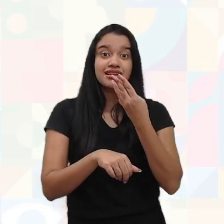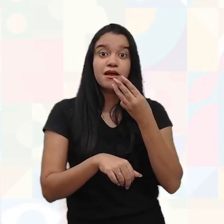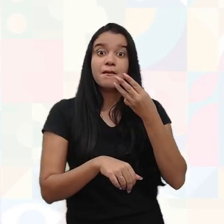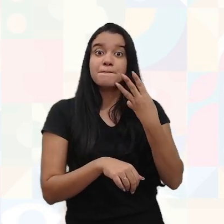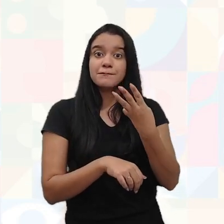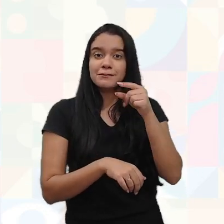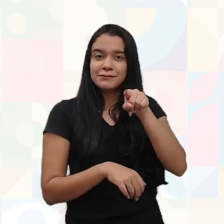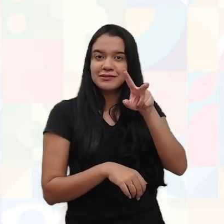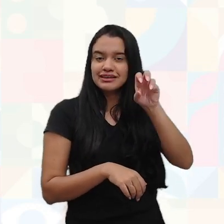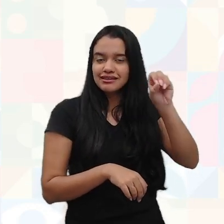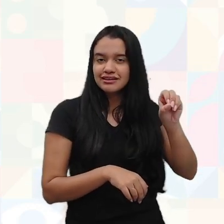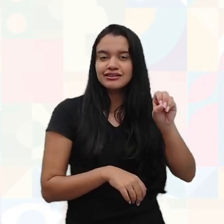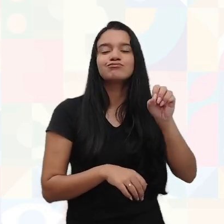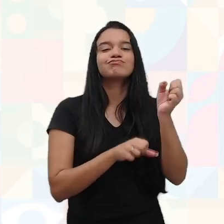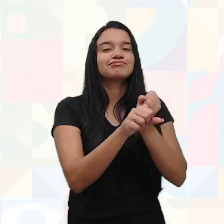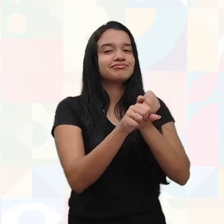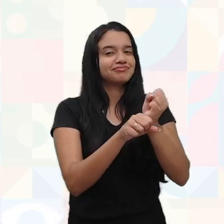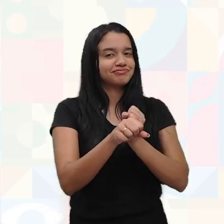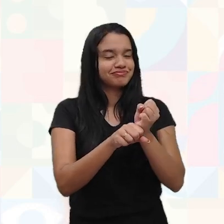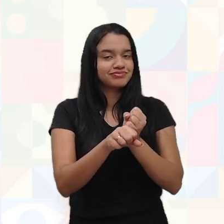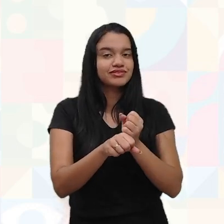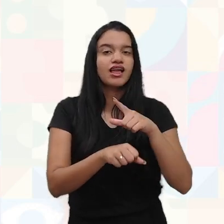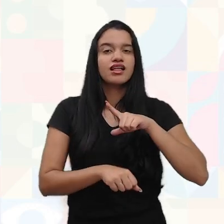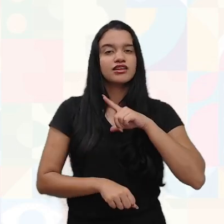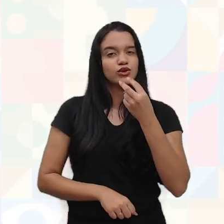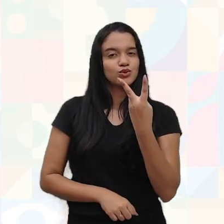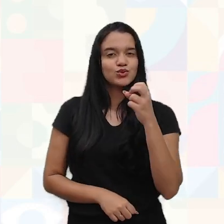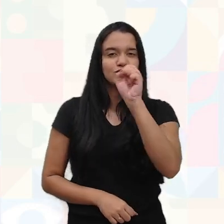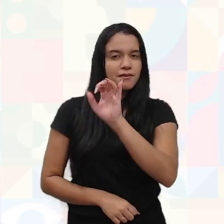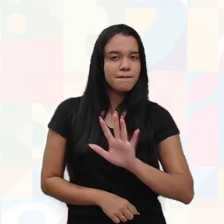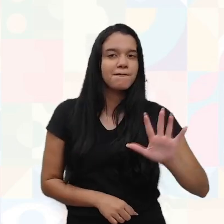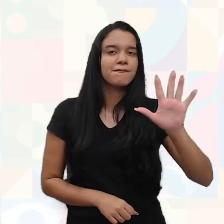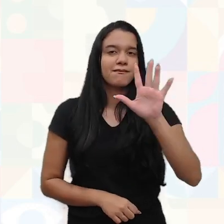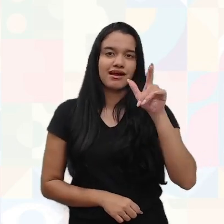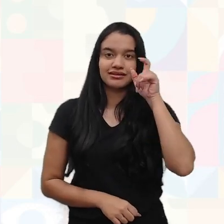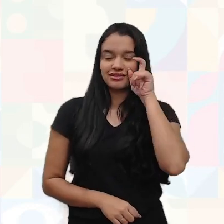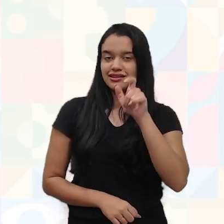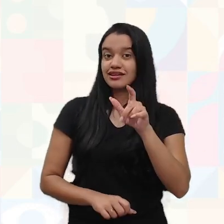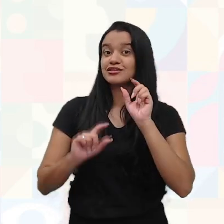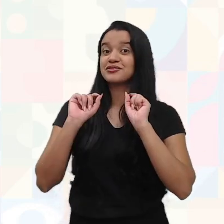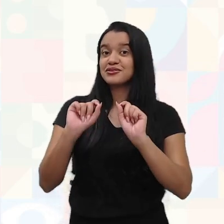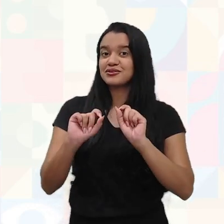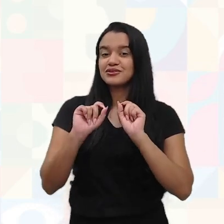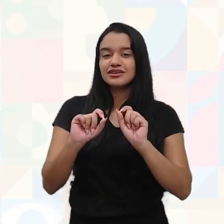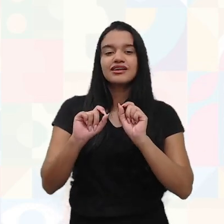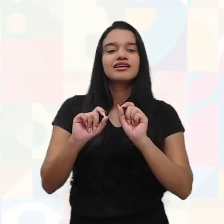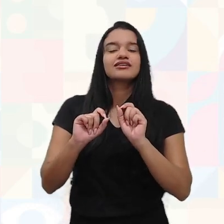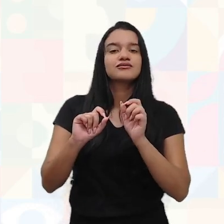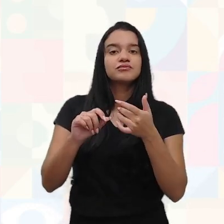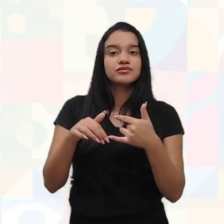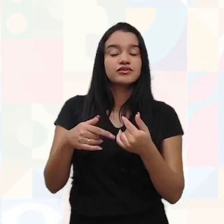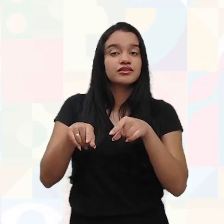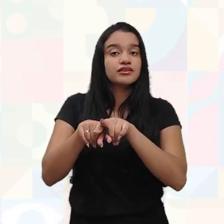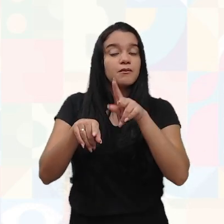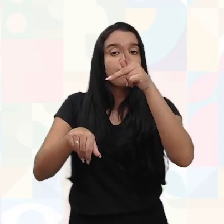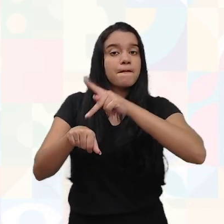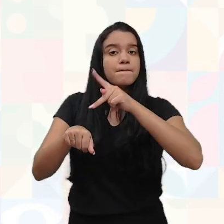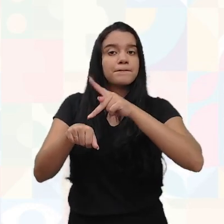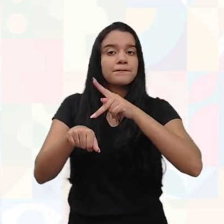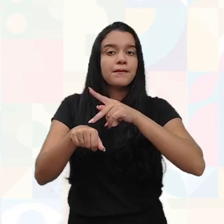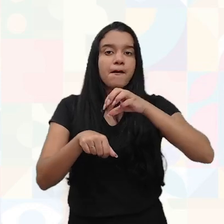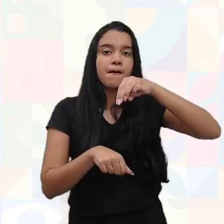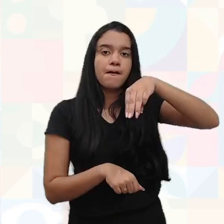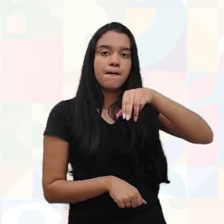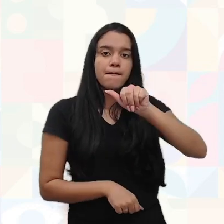anos. E aqui ao lado, né, a gente tem duas imagens bastante interessantes, que são os fragmentos em mármore da forma